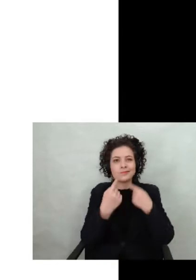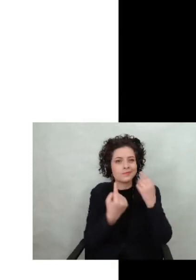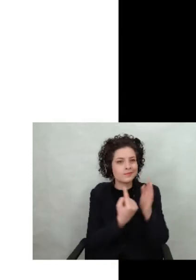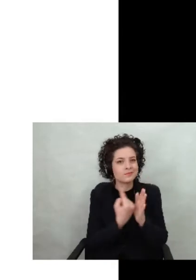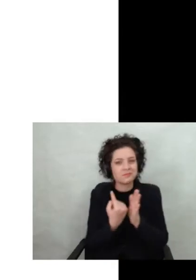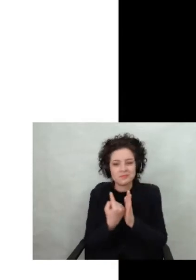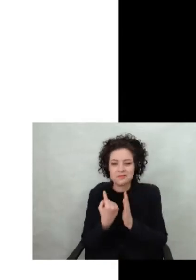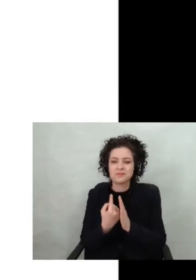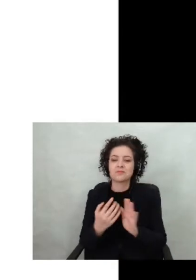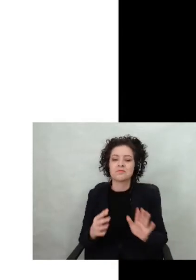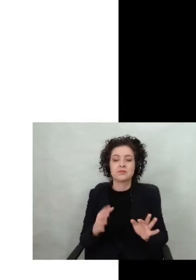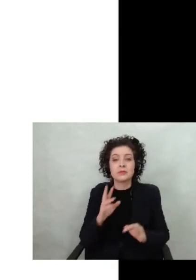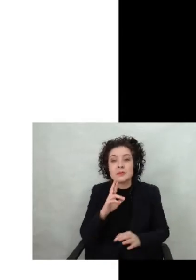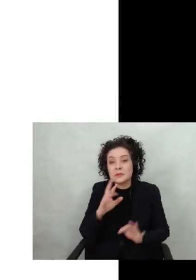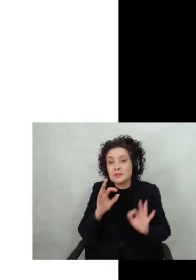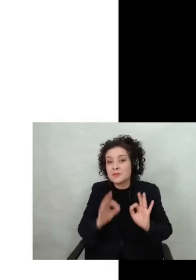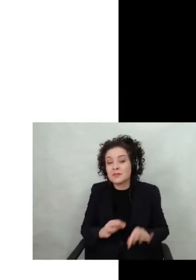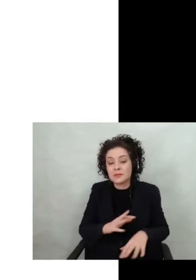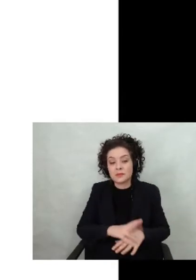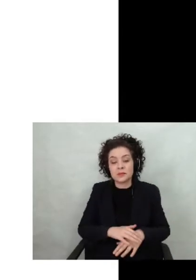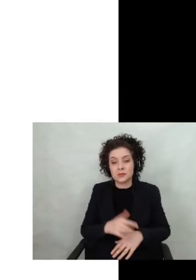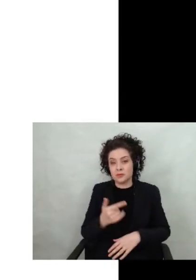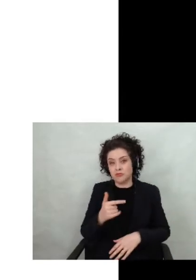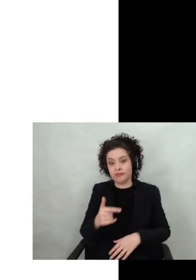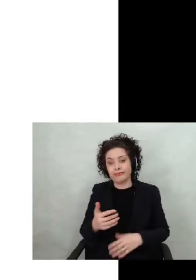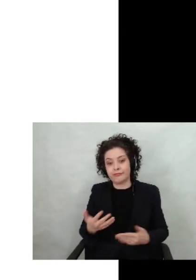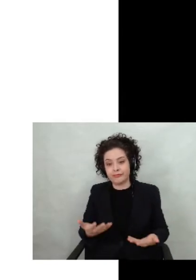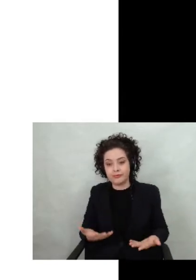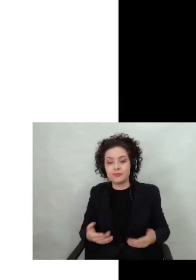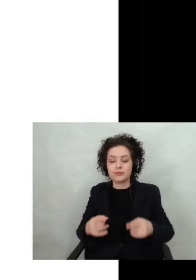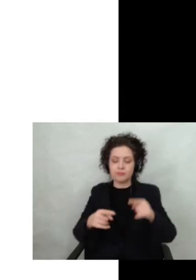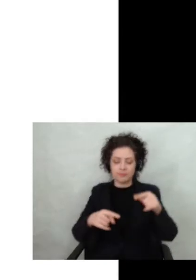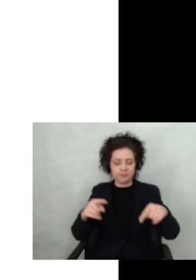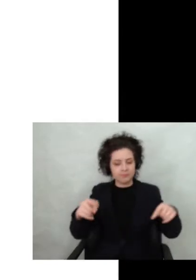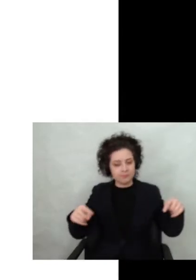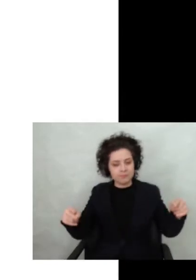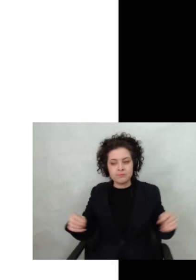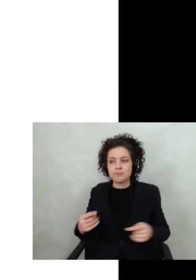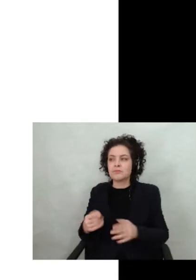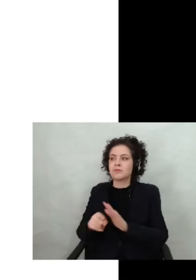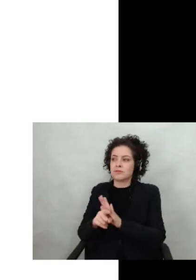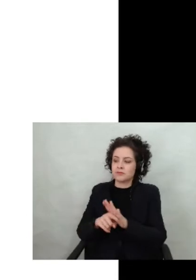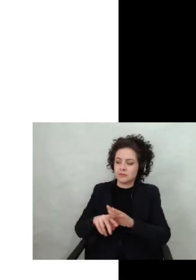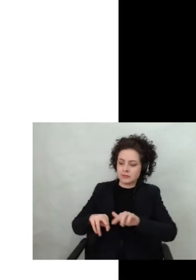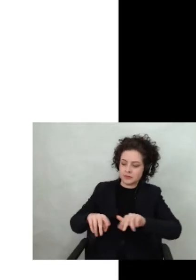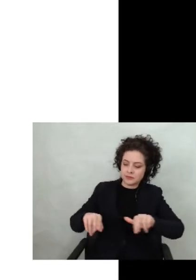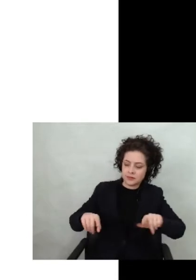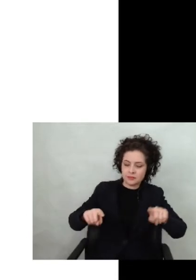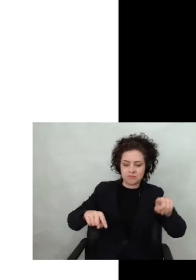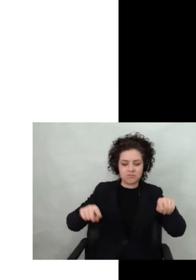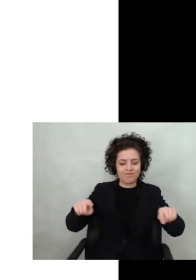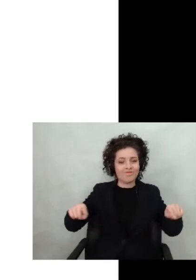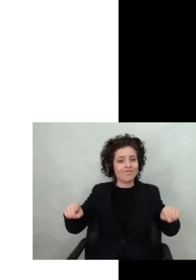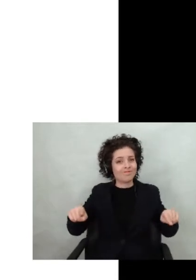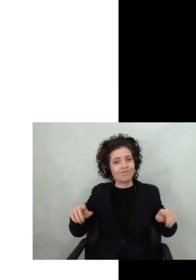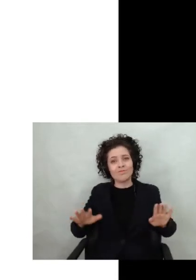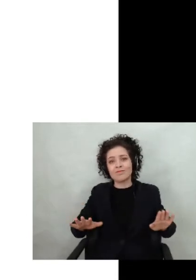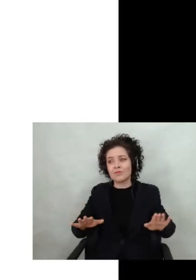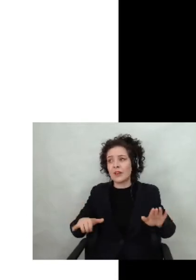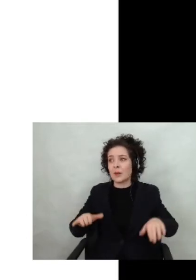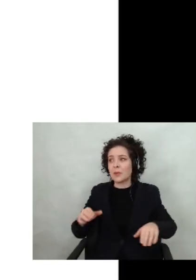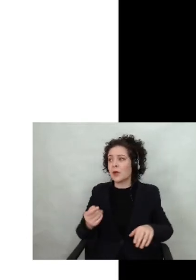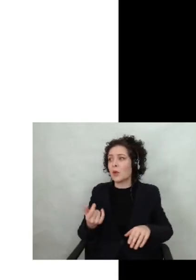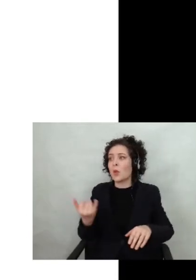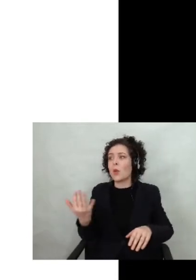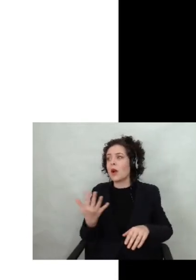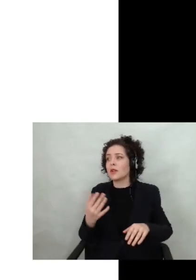tem resposta. Isso tem sido variado, diferentes estudos têm mostrado variação tanto da dose quanto da